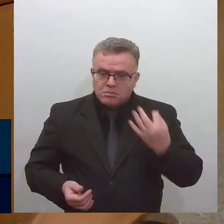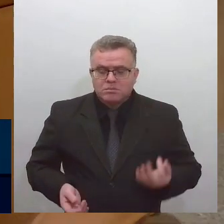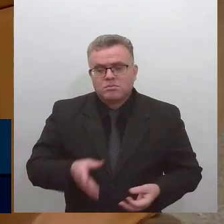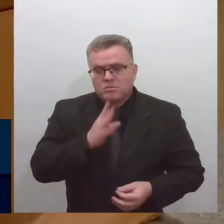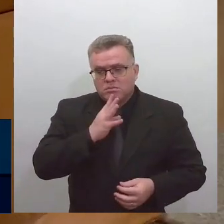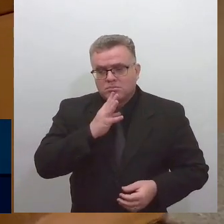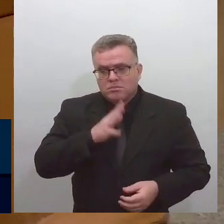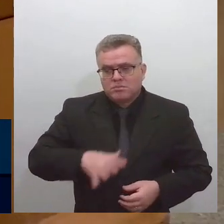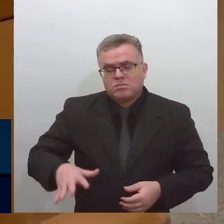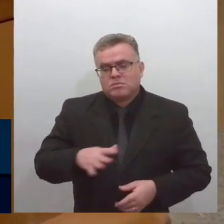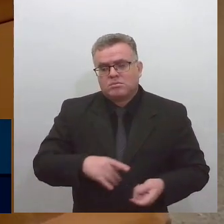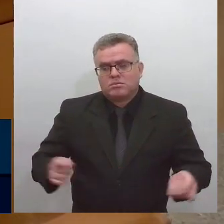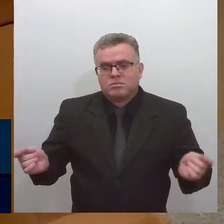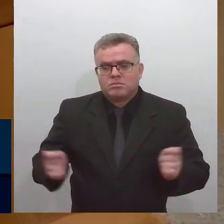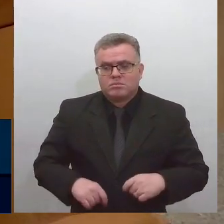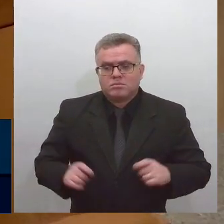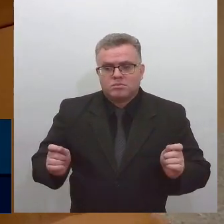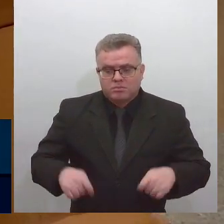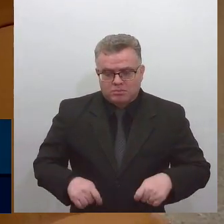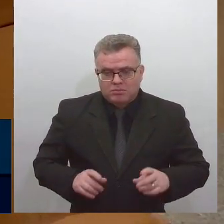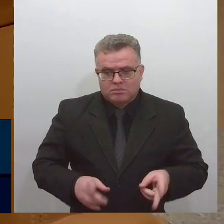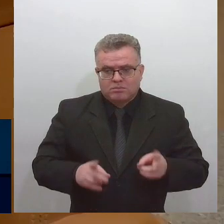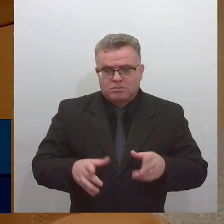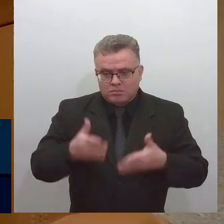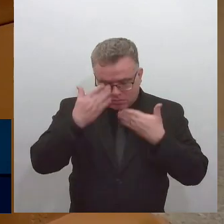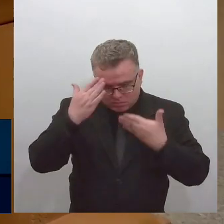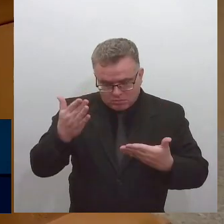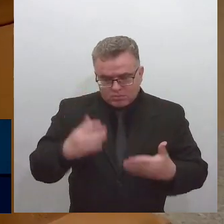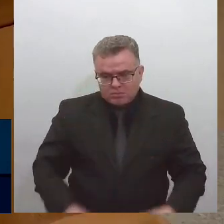se localizar então muito obrigada